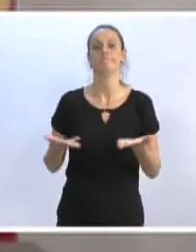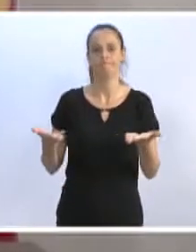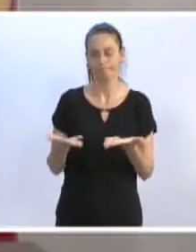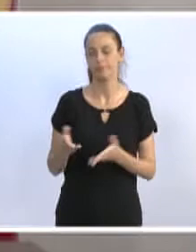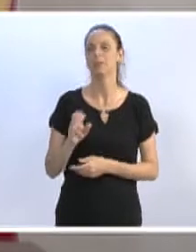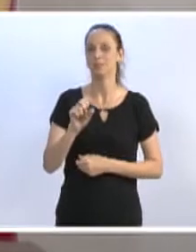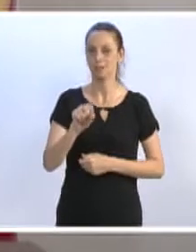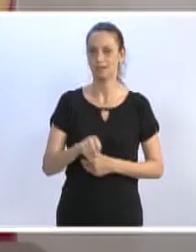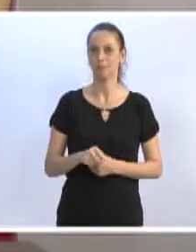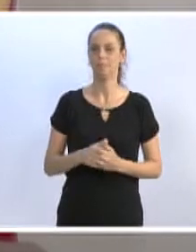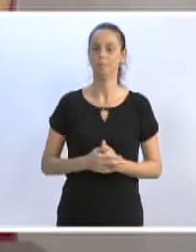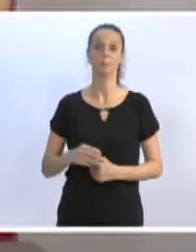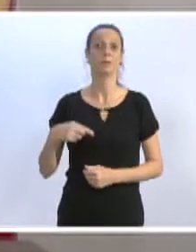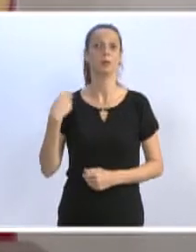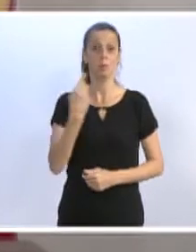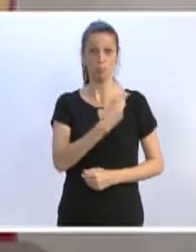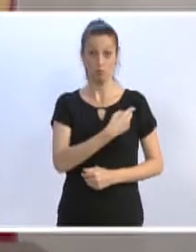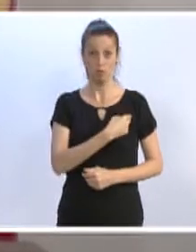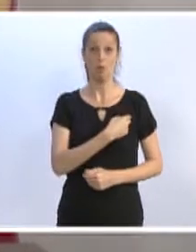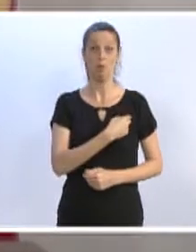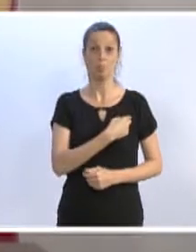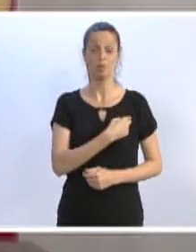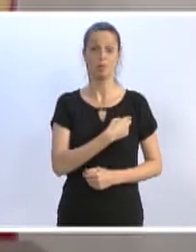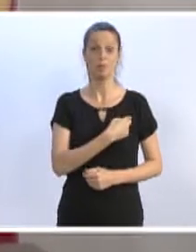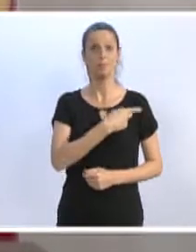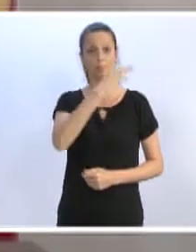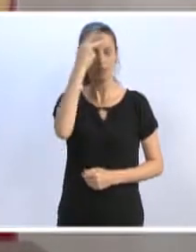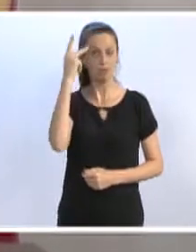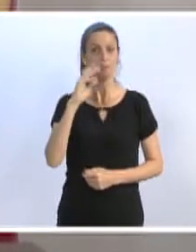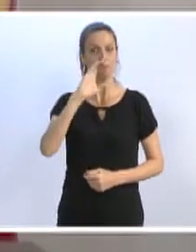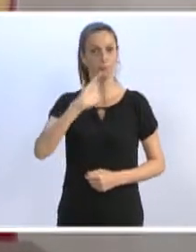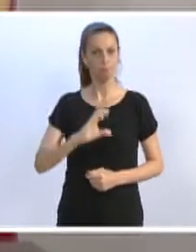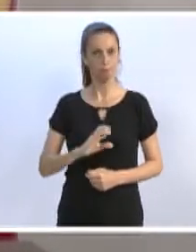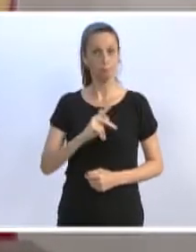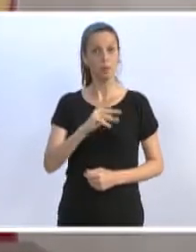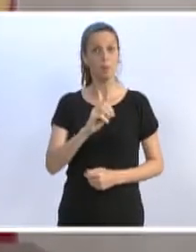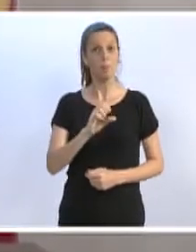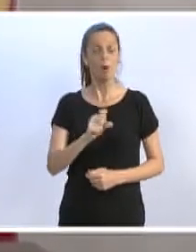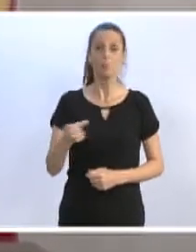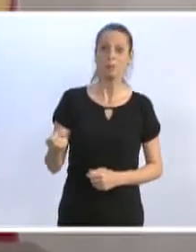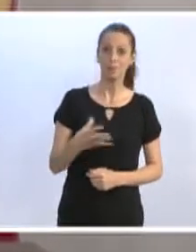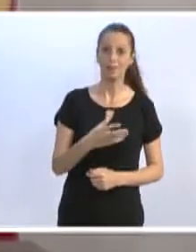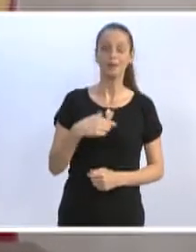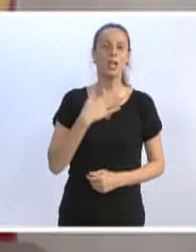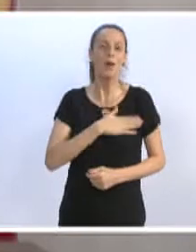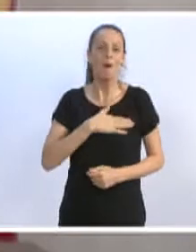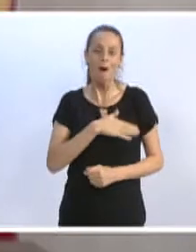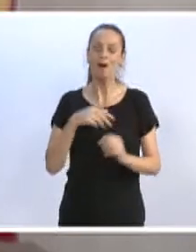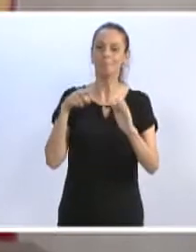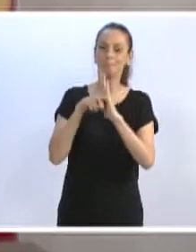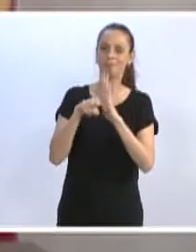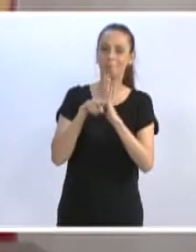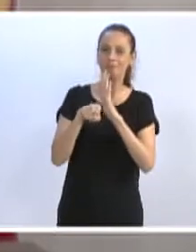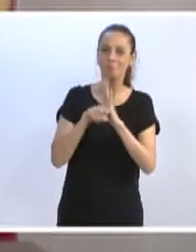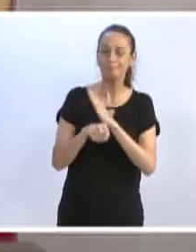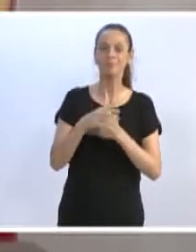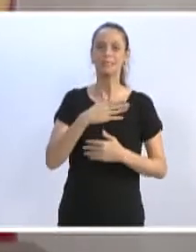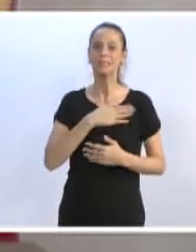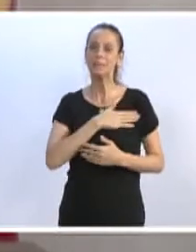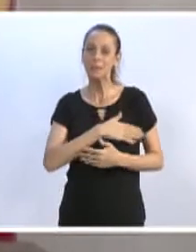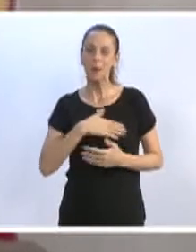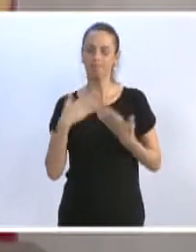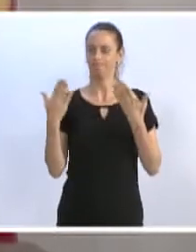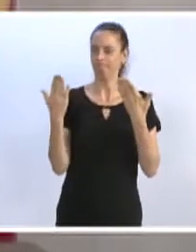Agora, nós, como civilização pós-moderna, que gostamos de fazer perguntas, que gostamos de desconfiar